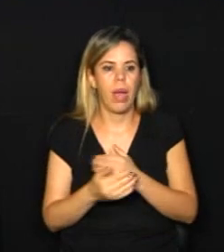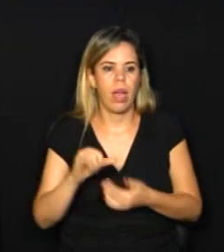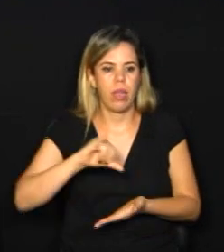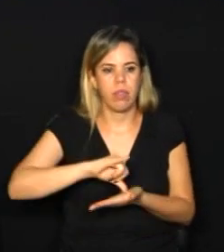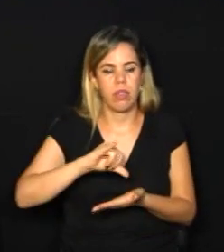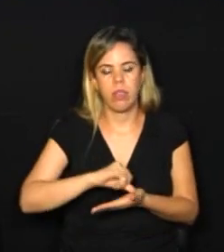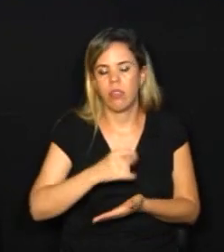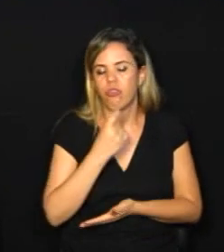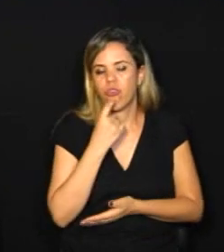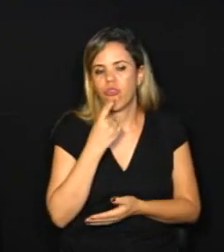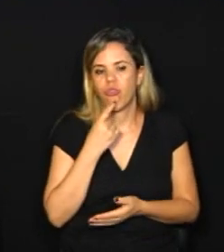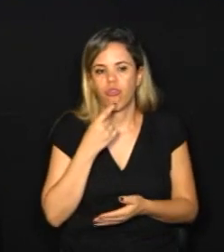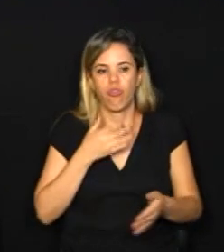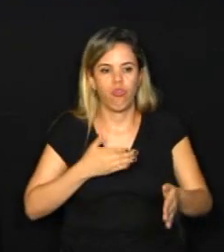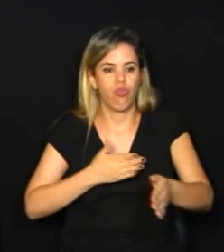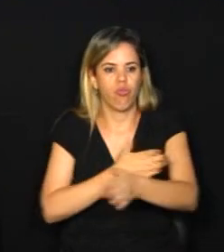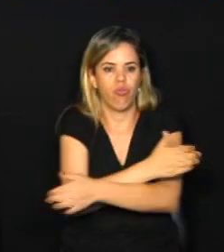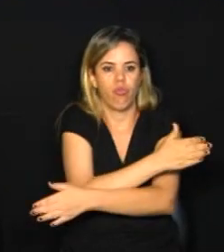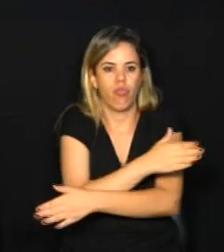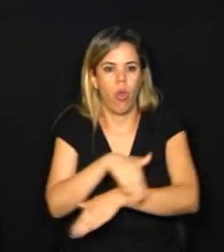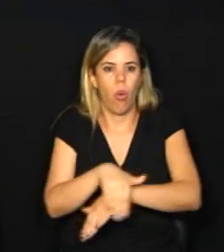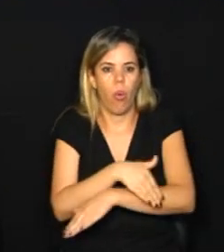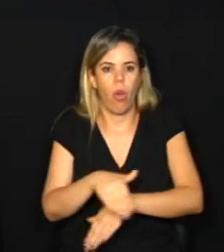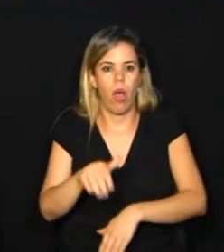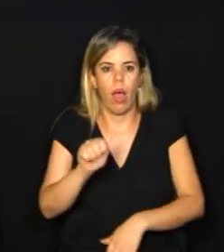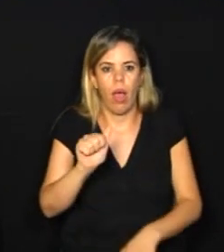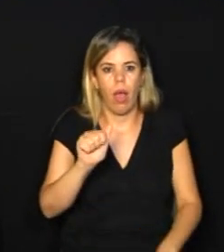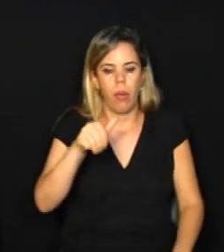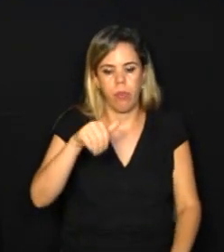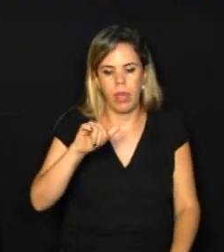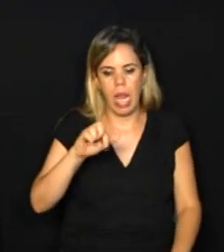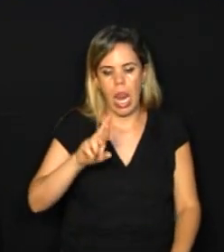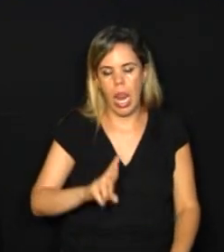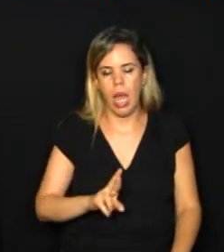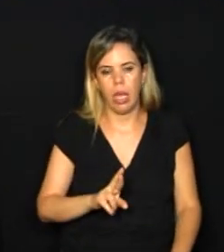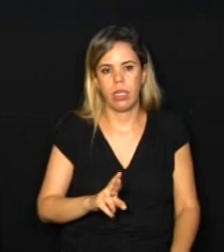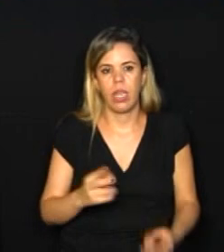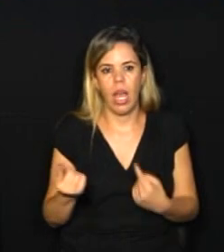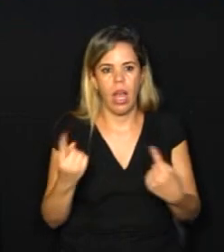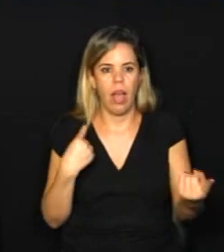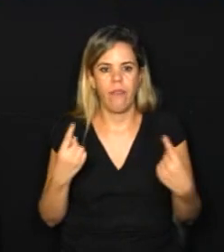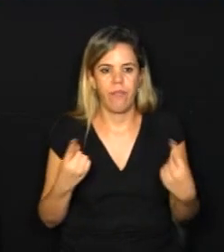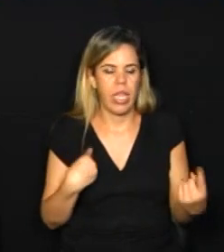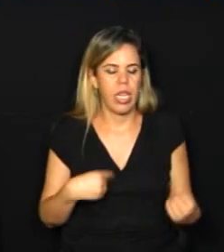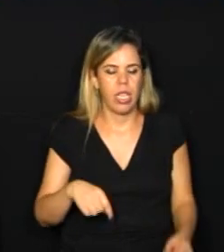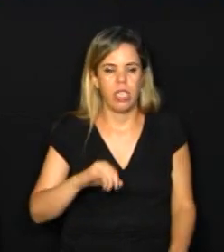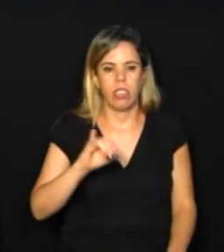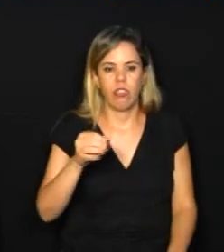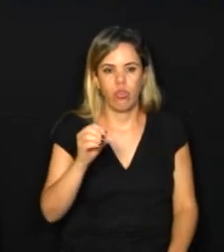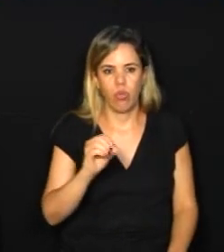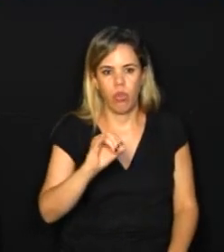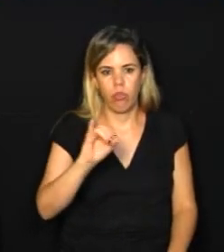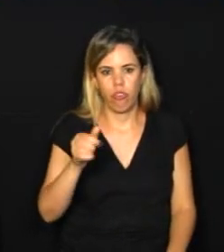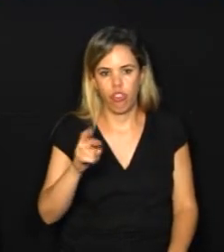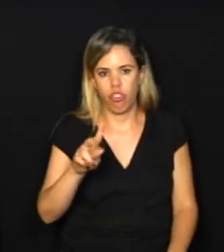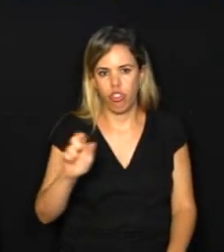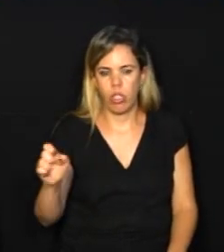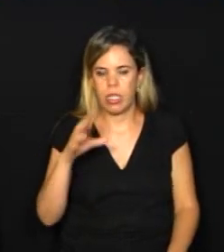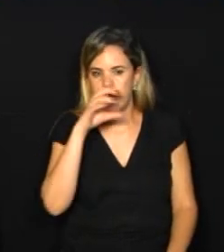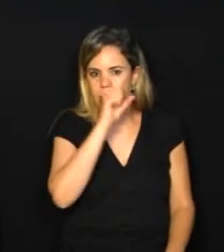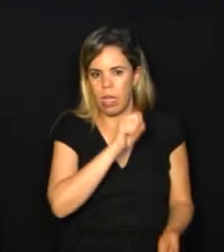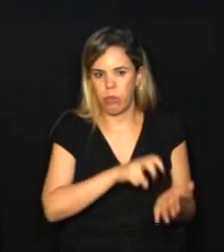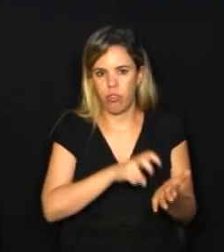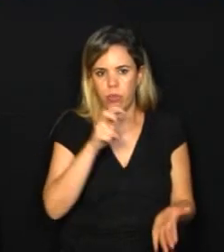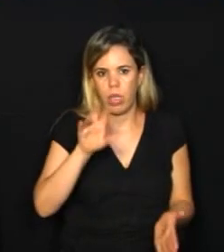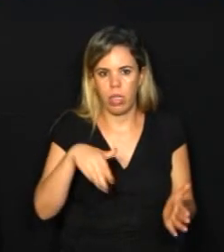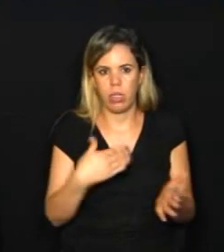Centro, no cruzamento com a rua Amilar Alves, na Vila João Jorge, que vai acontecer nesse sábado, entre 8 da